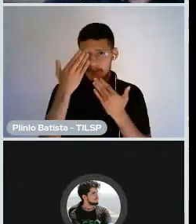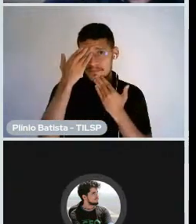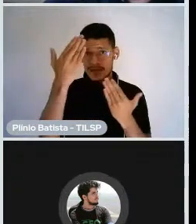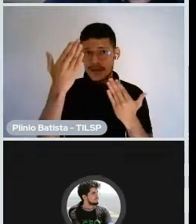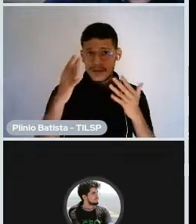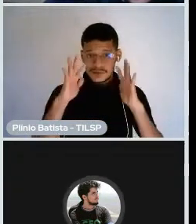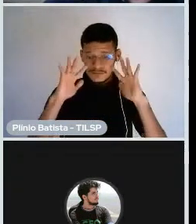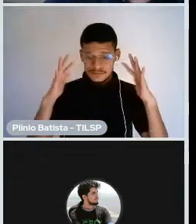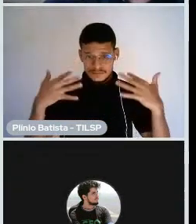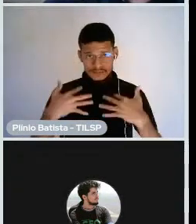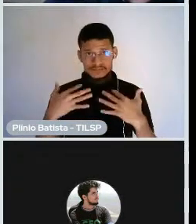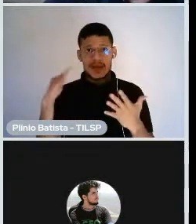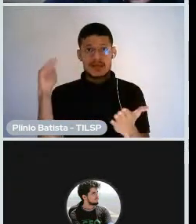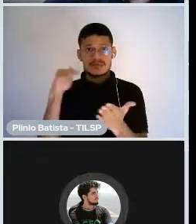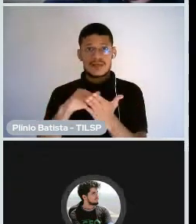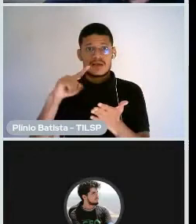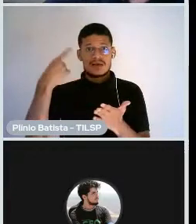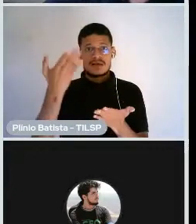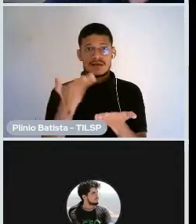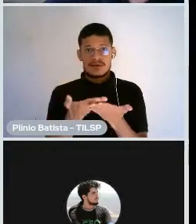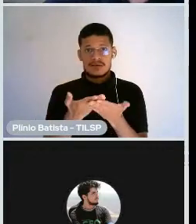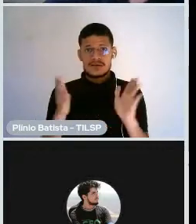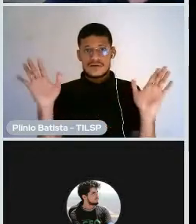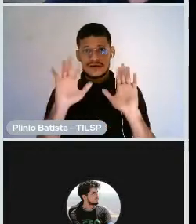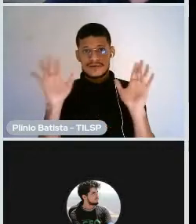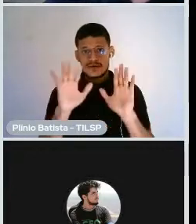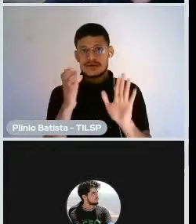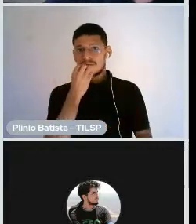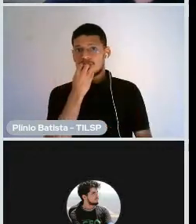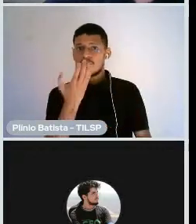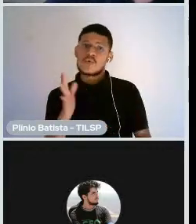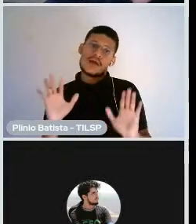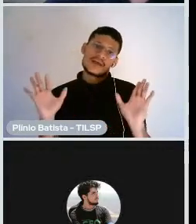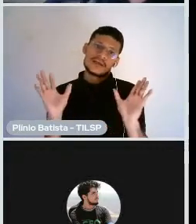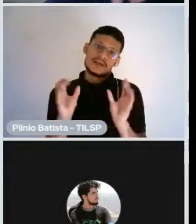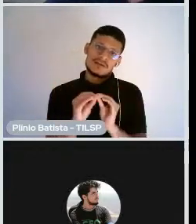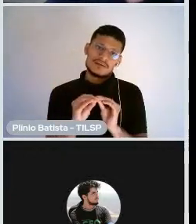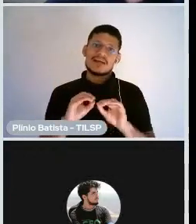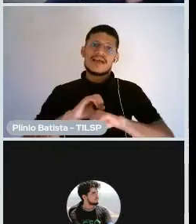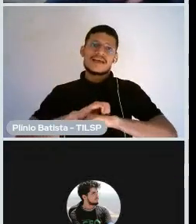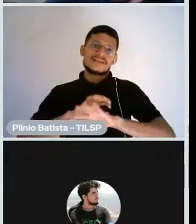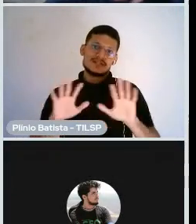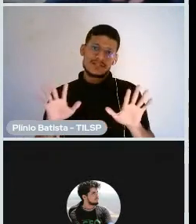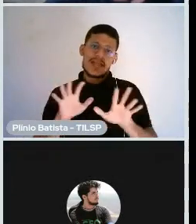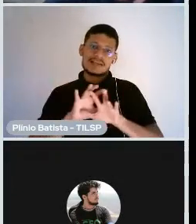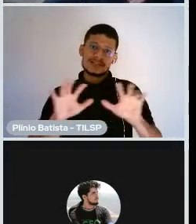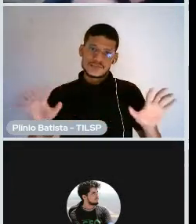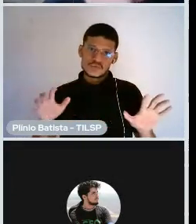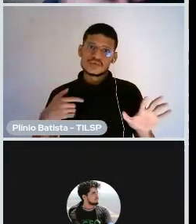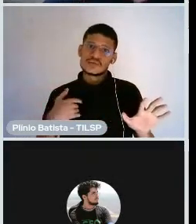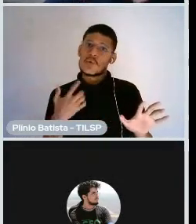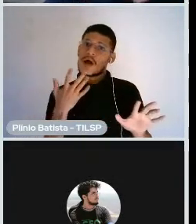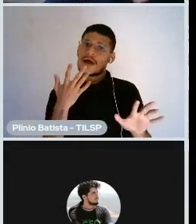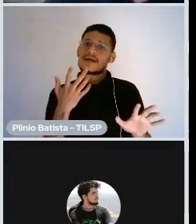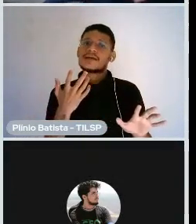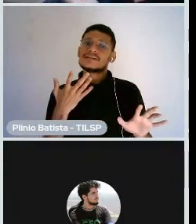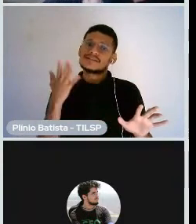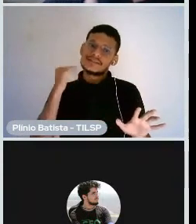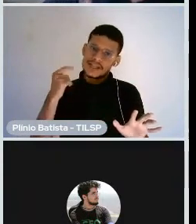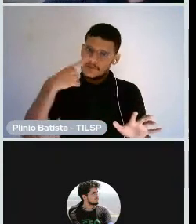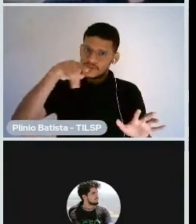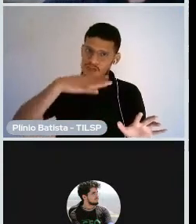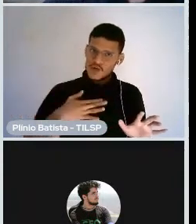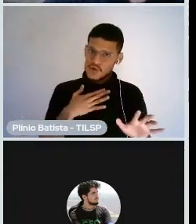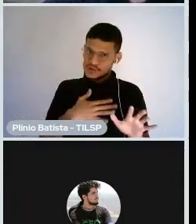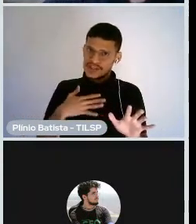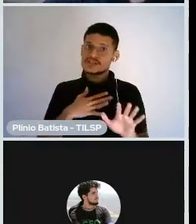vocês. E até a próxima, galera. Arruda? Bom, pessoal, é isso. Infelizmente acabou. Eu sei que vocês estavam gostando bastante. Estava muito bom.